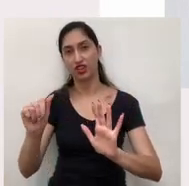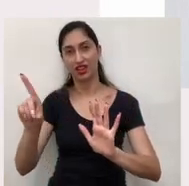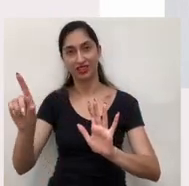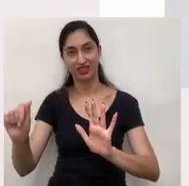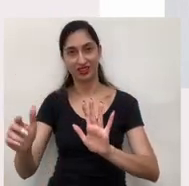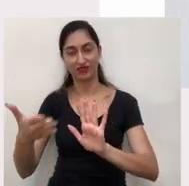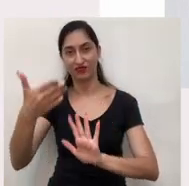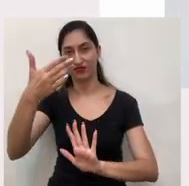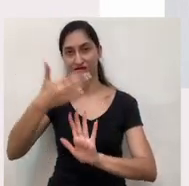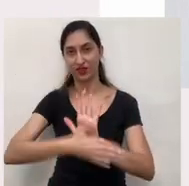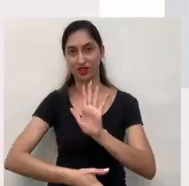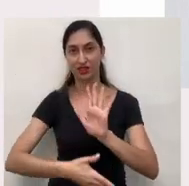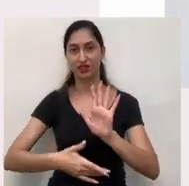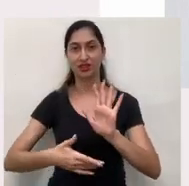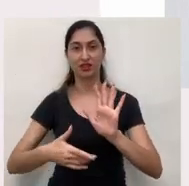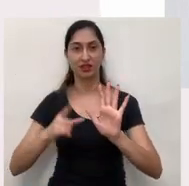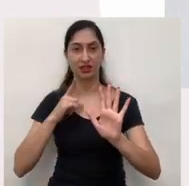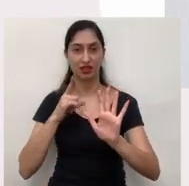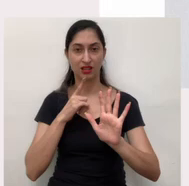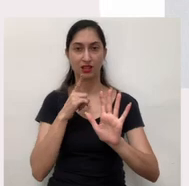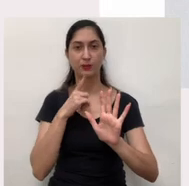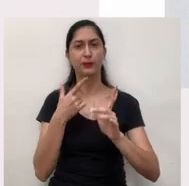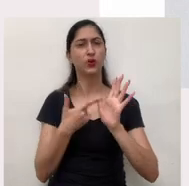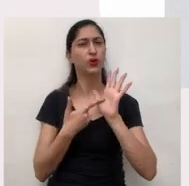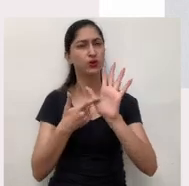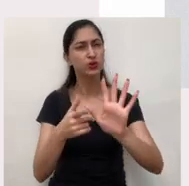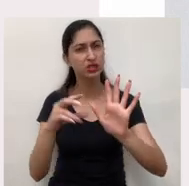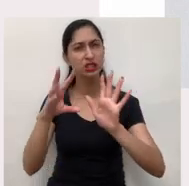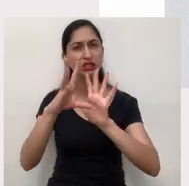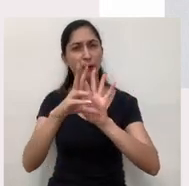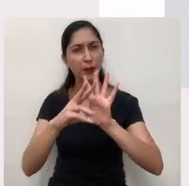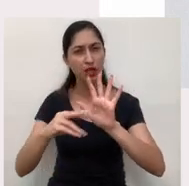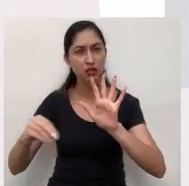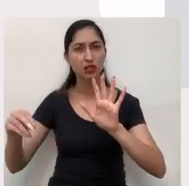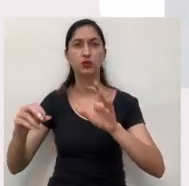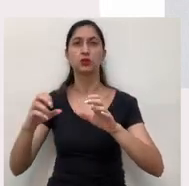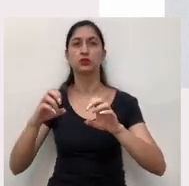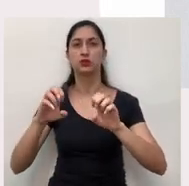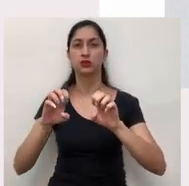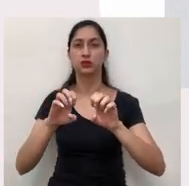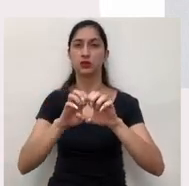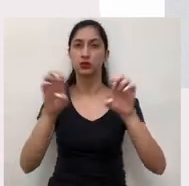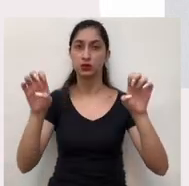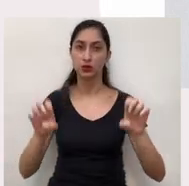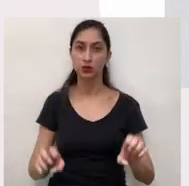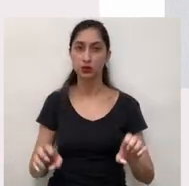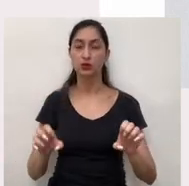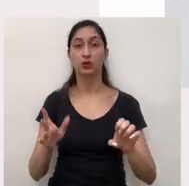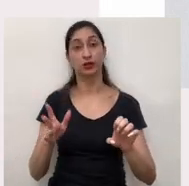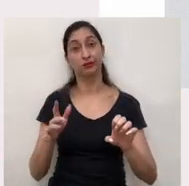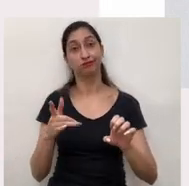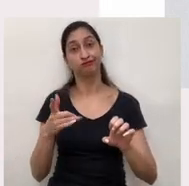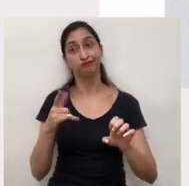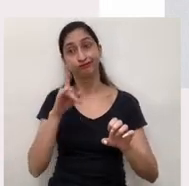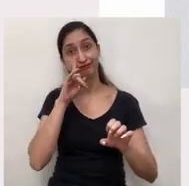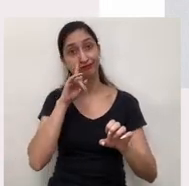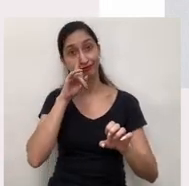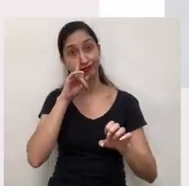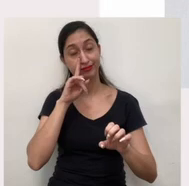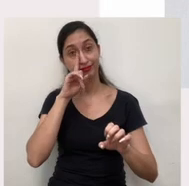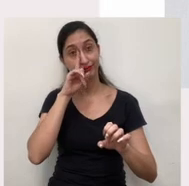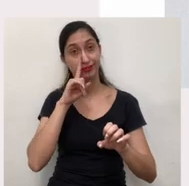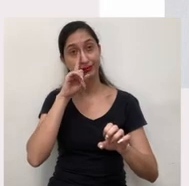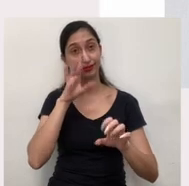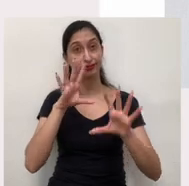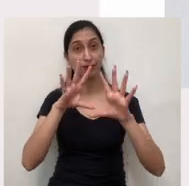fachada vincada, assim, falando um pouco da desaparição, de como que essas estruturas estão ameaçadas de demolição, como também as casas